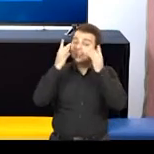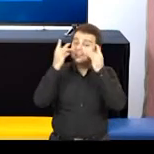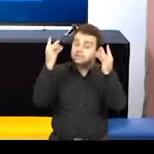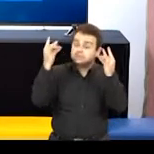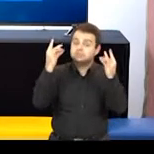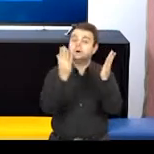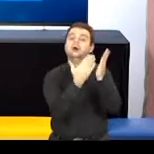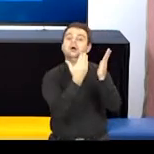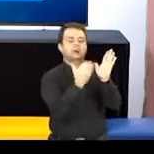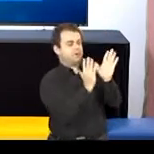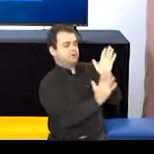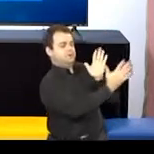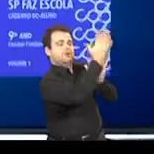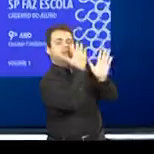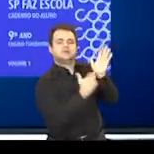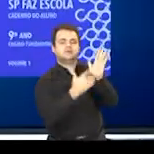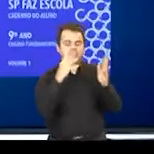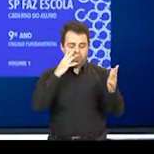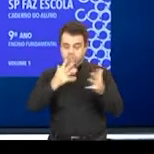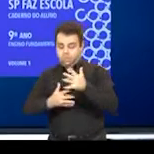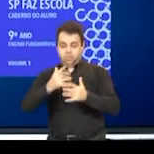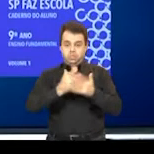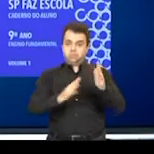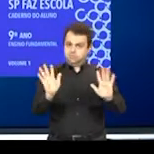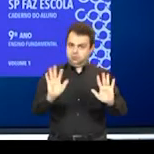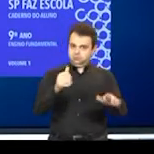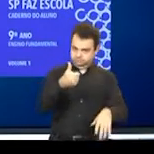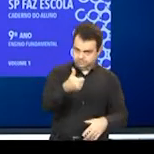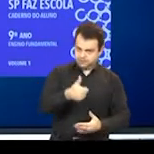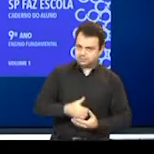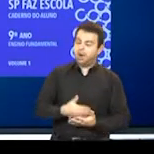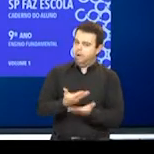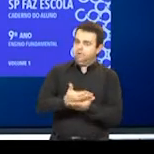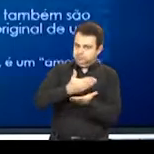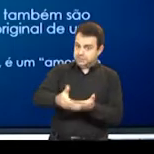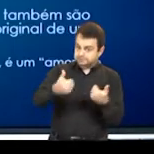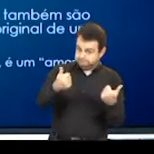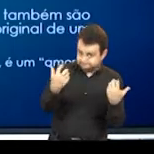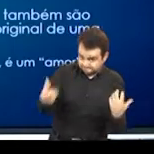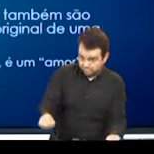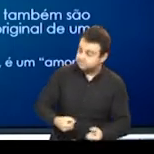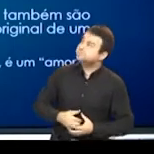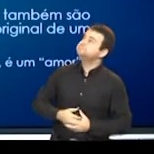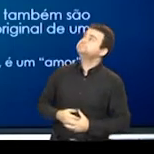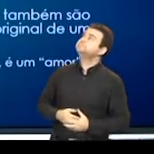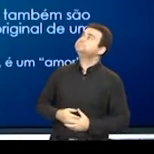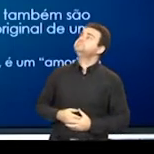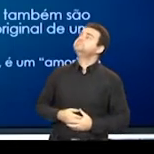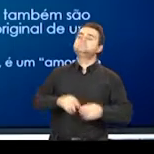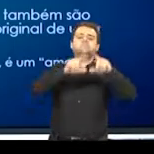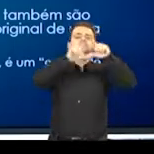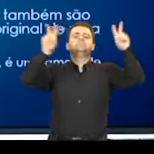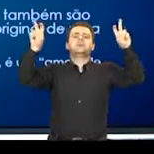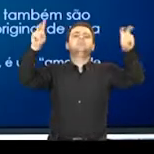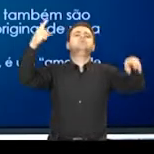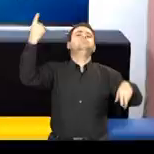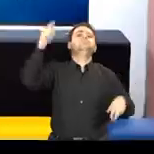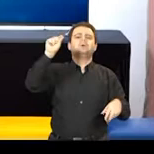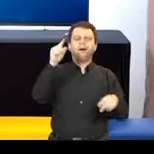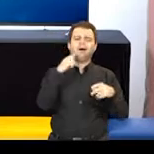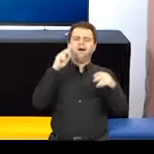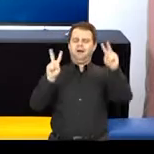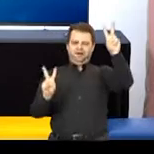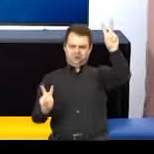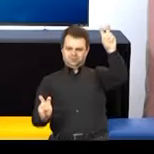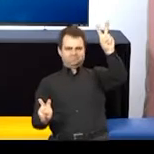vocês não se confundam, tudo bem? Vamos começar a aula então? Nosso primeiro assunto, a gente vai falar sobre os usos das aspas,